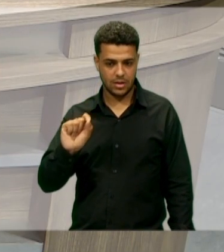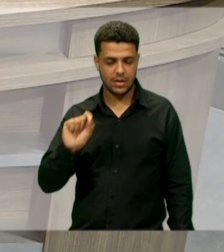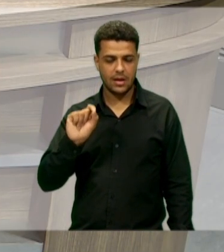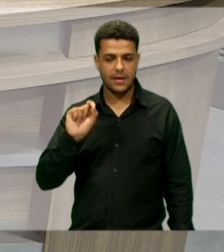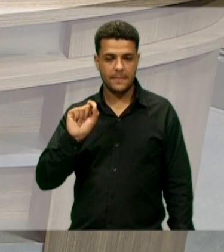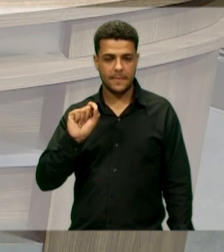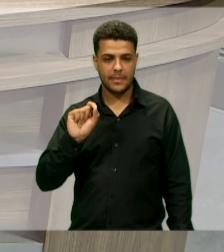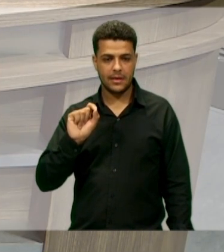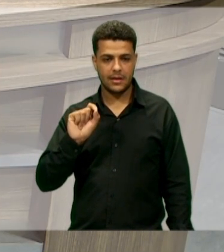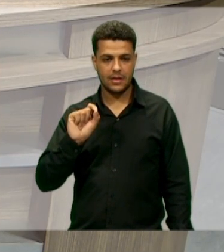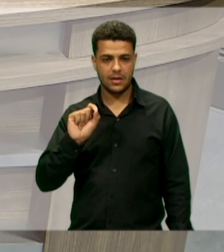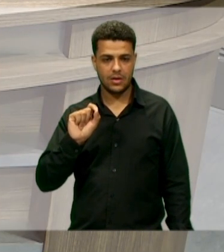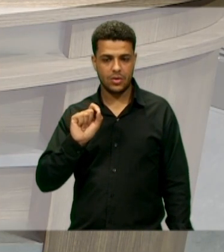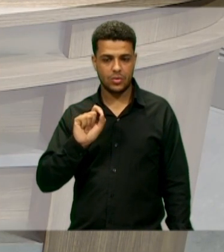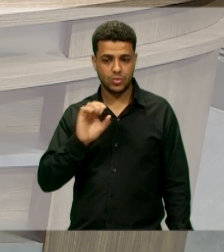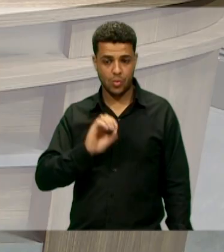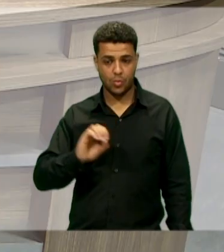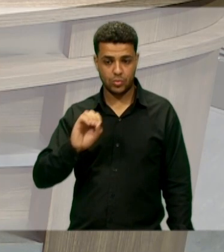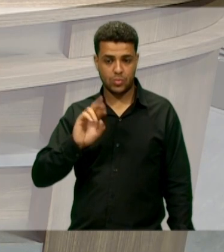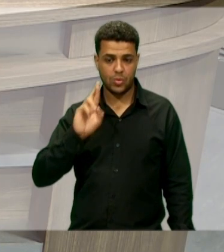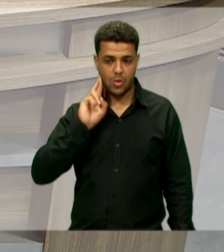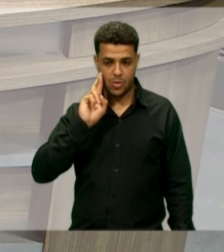àquela máxima, principalmente do Outubro Rosa.